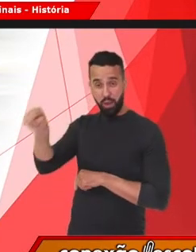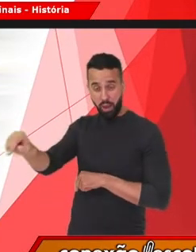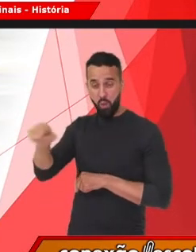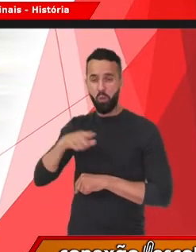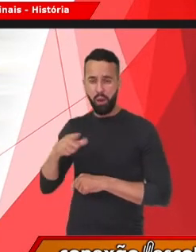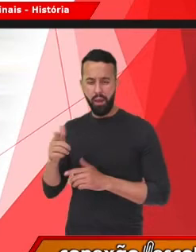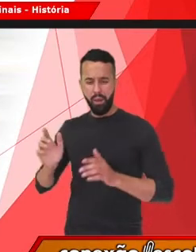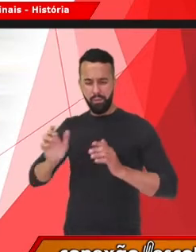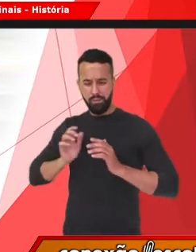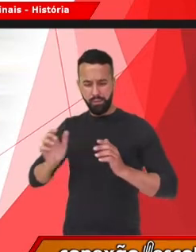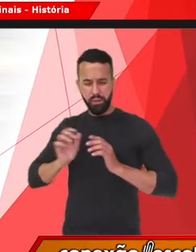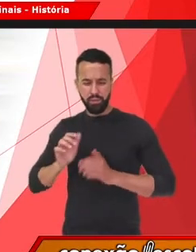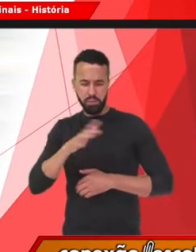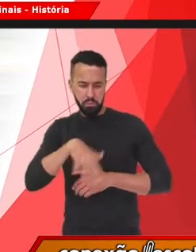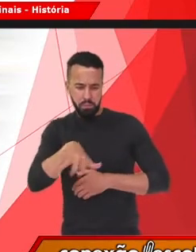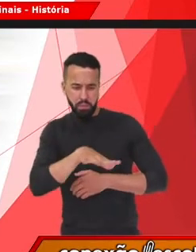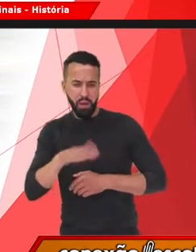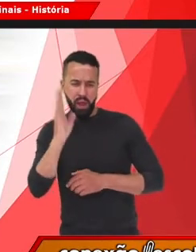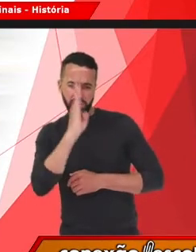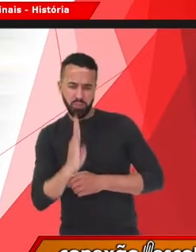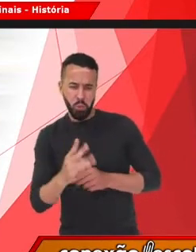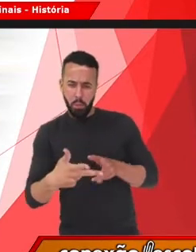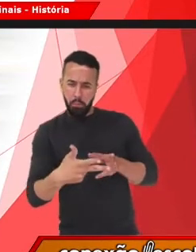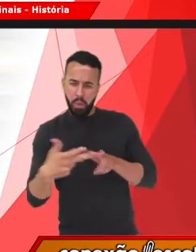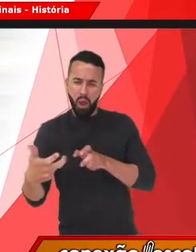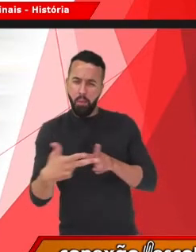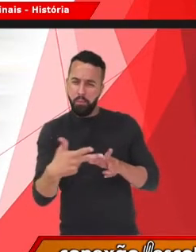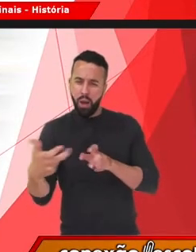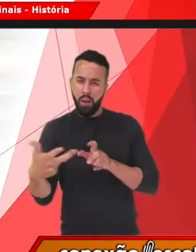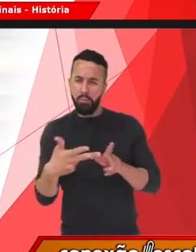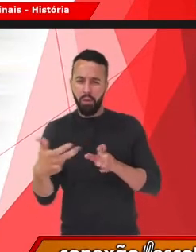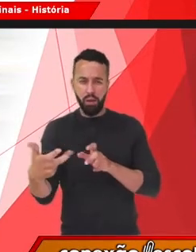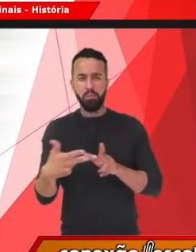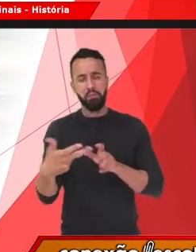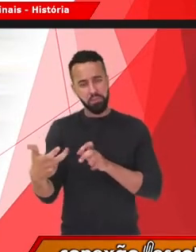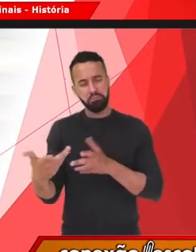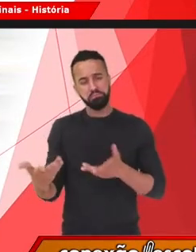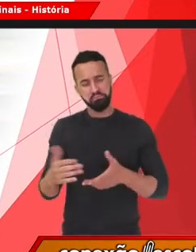riqueza que era produzida, então, na colônia Brasil.